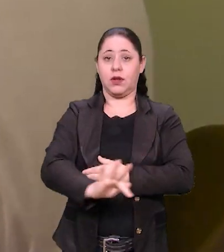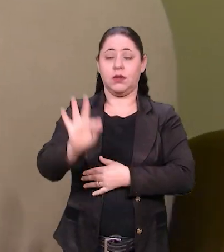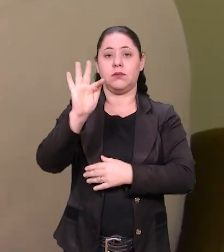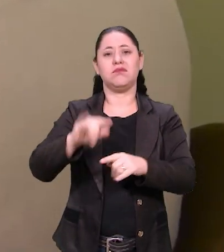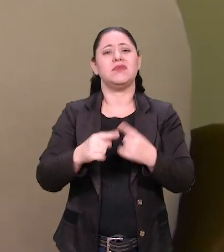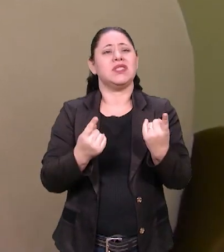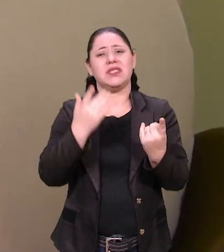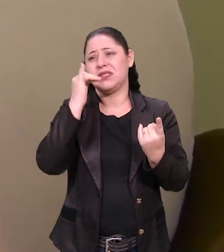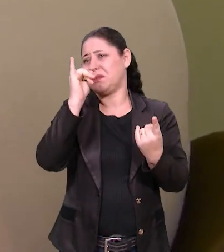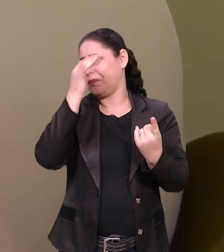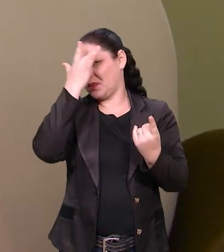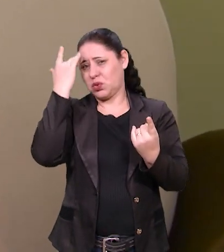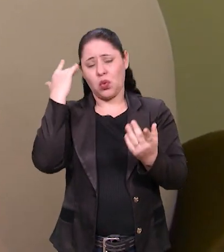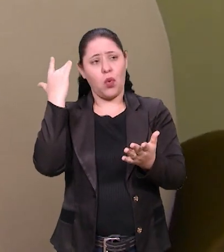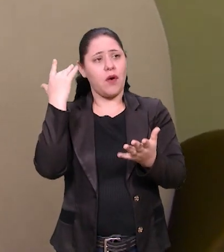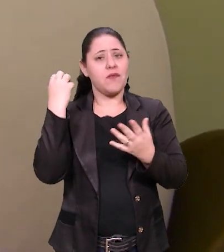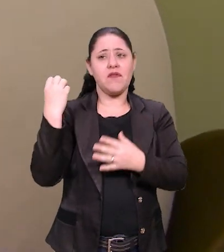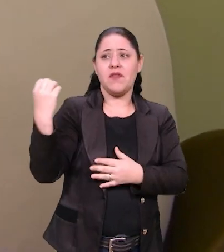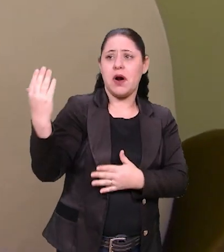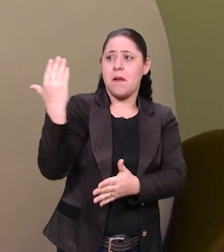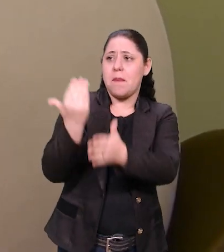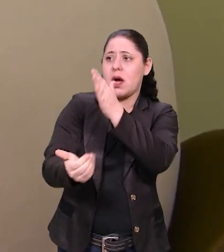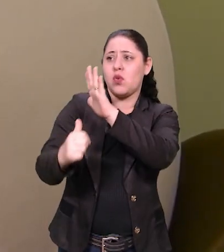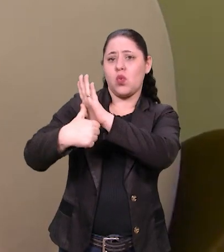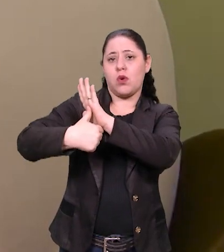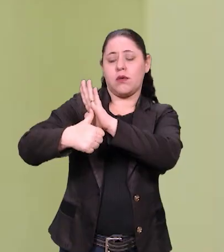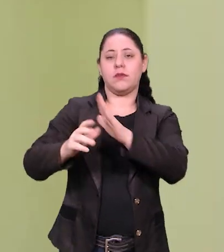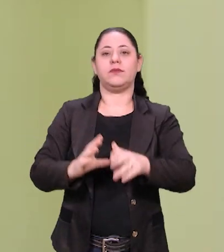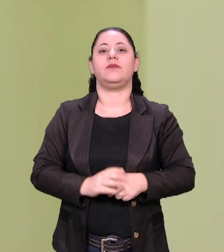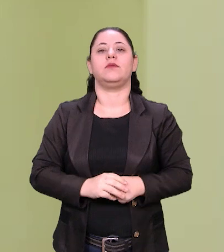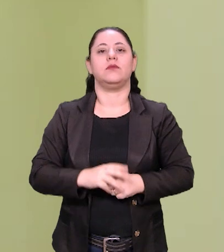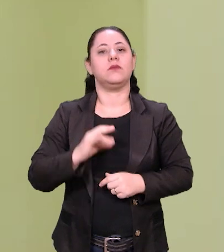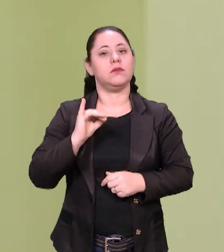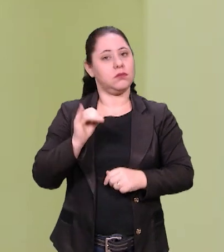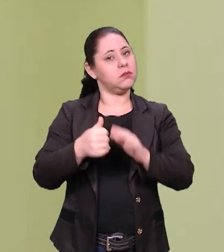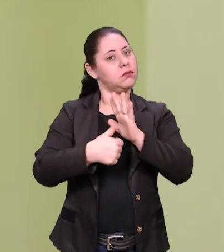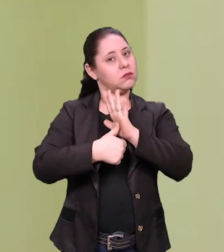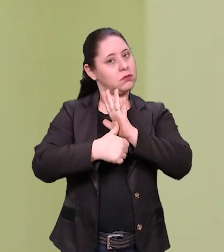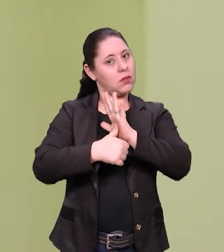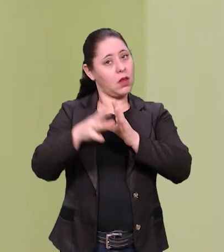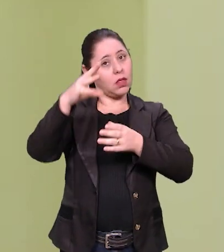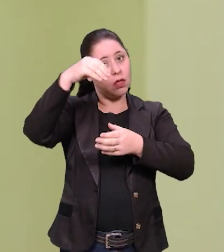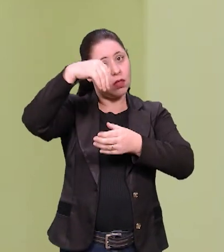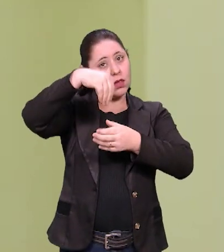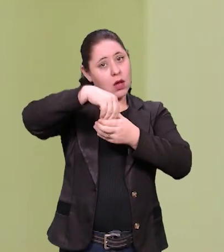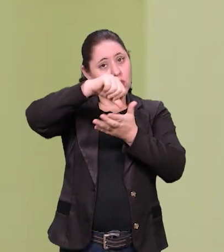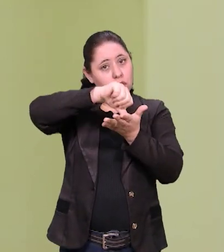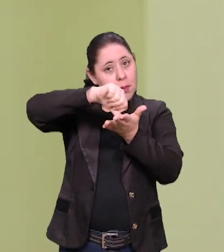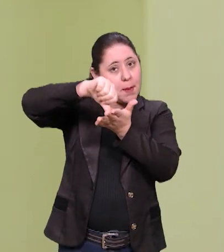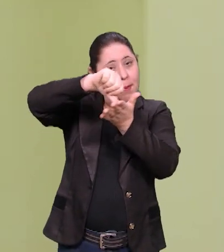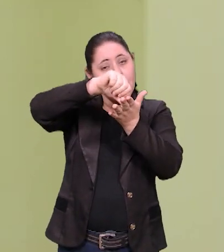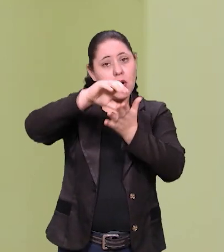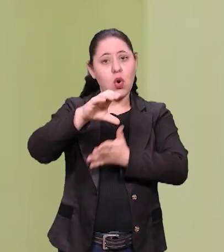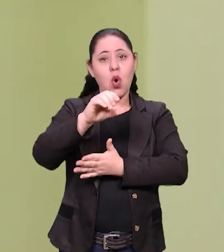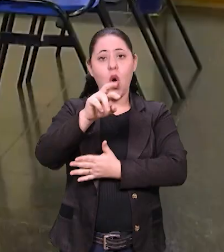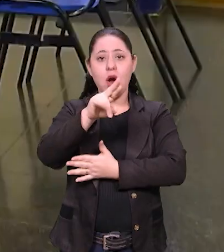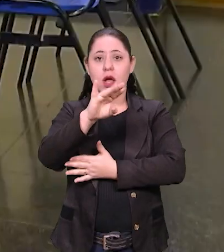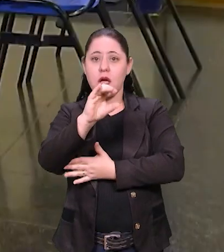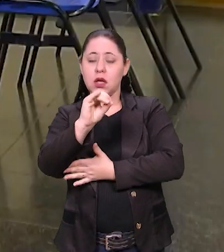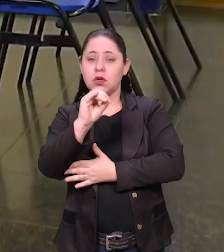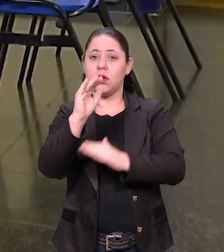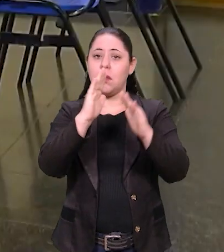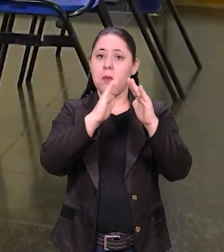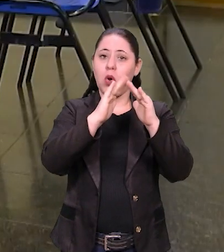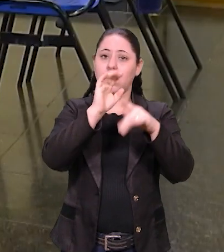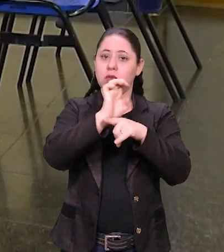sucessivamente. Mas se a pessoa estiver viajando e perder um documento? Caso esse documento esteja dentro das unidades dos Correios